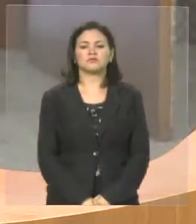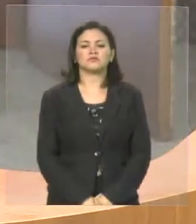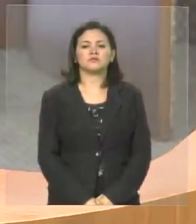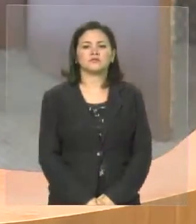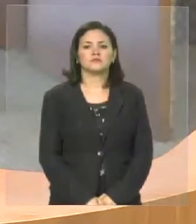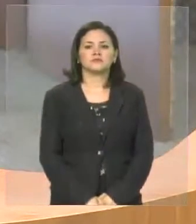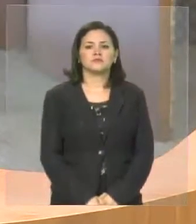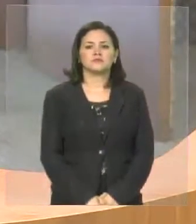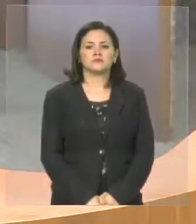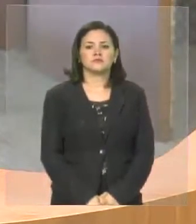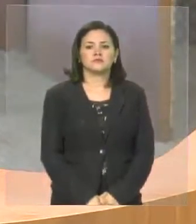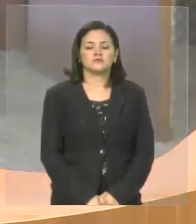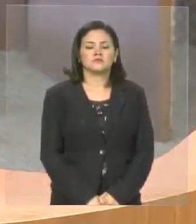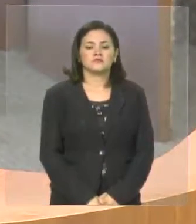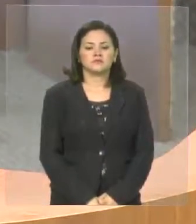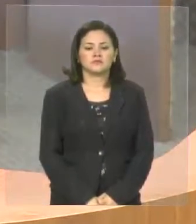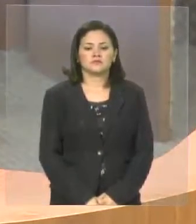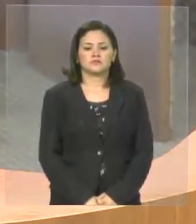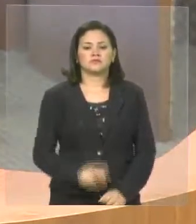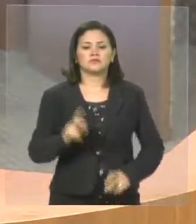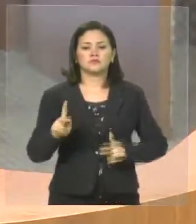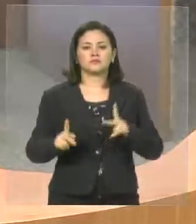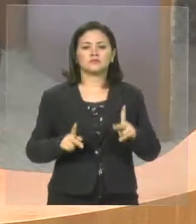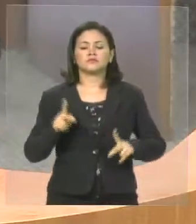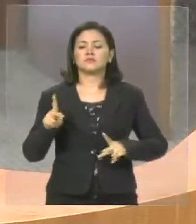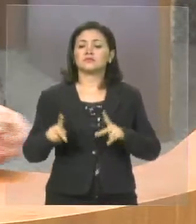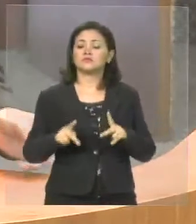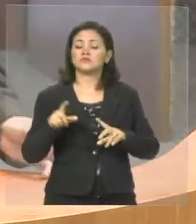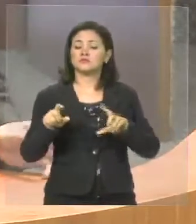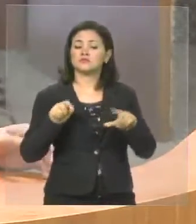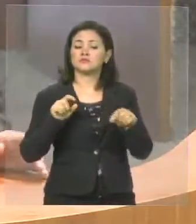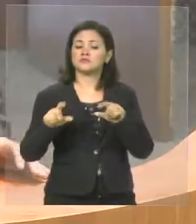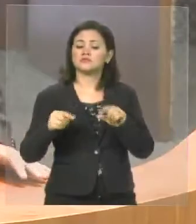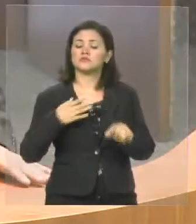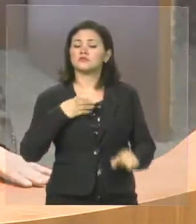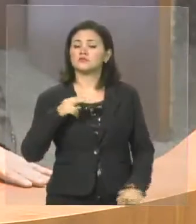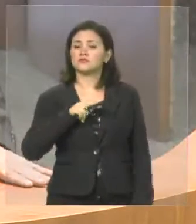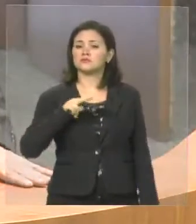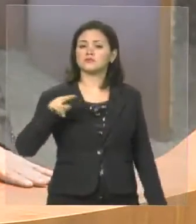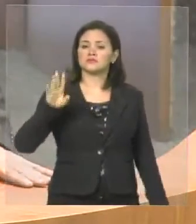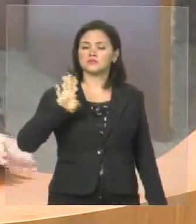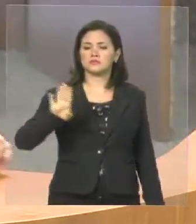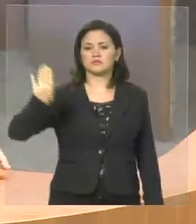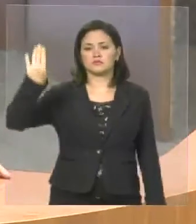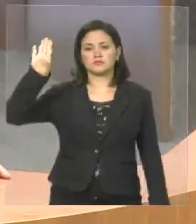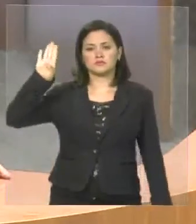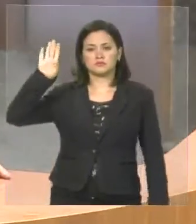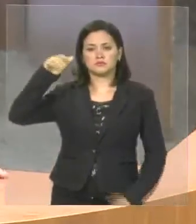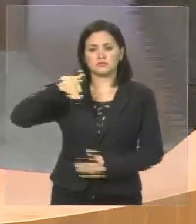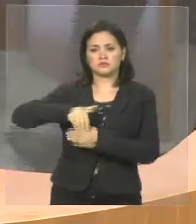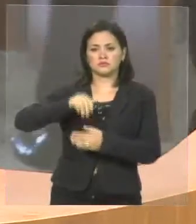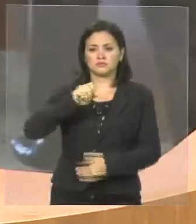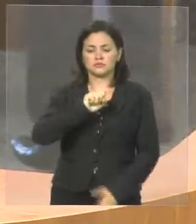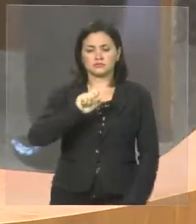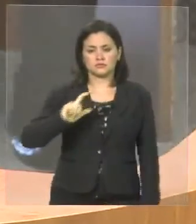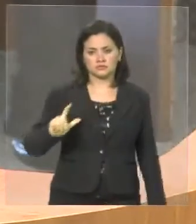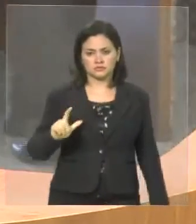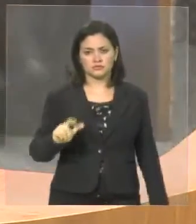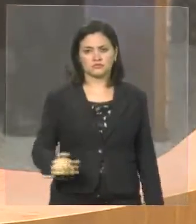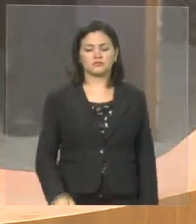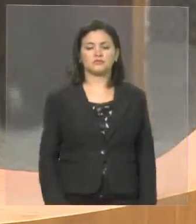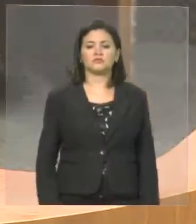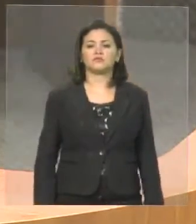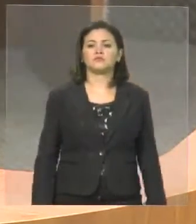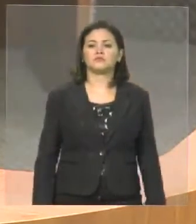e o nosso nome foi colocado pela população para que pudéssemos disputar a eleição em São Luís. E da mesma